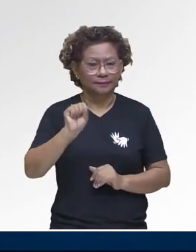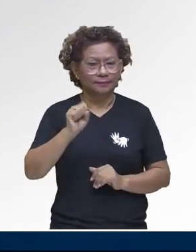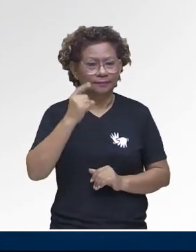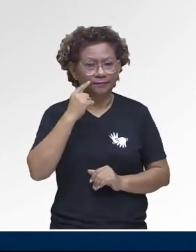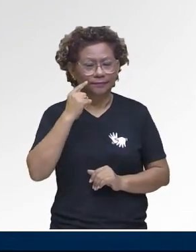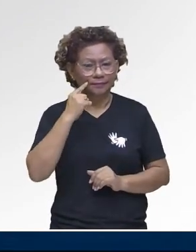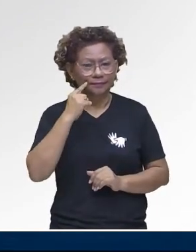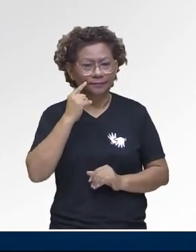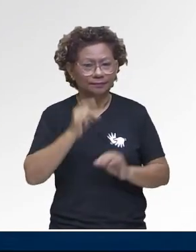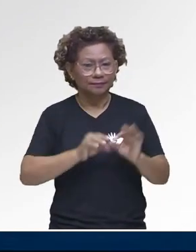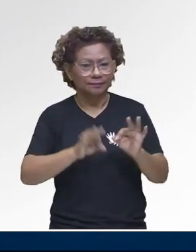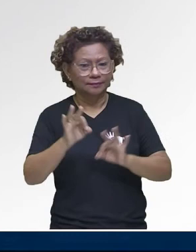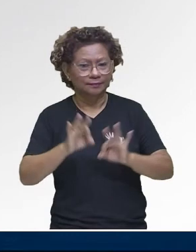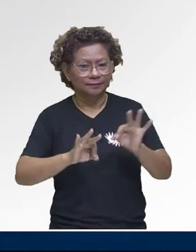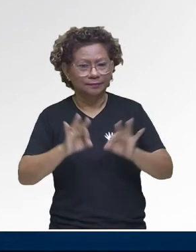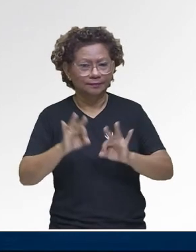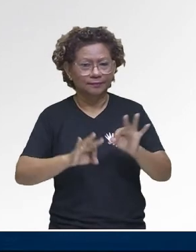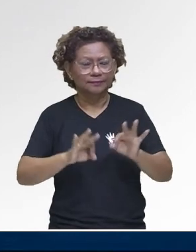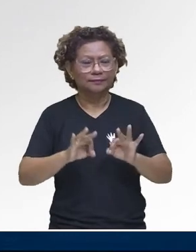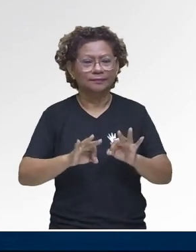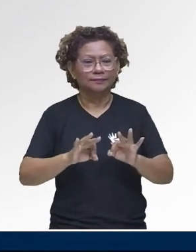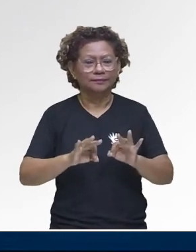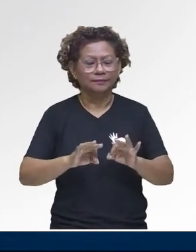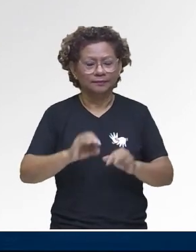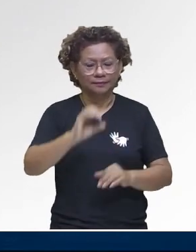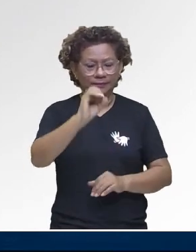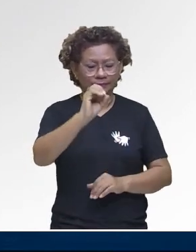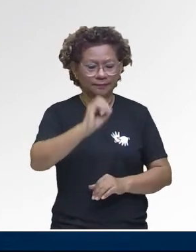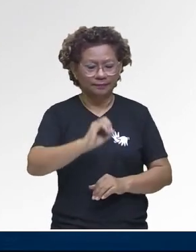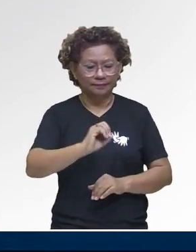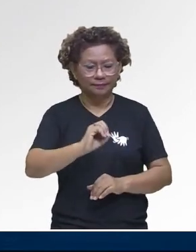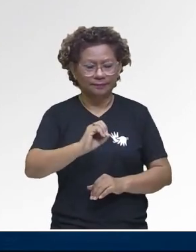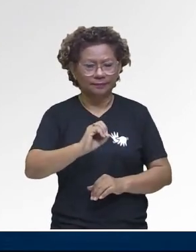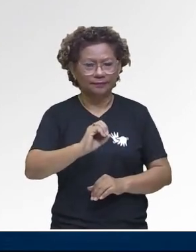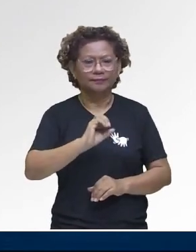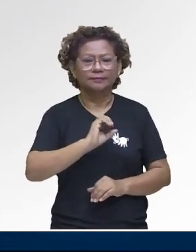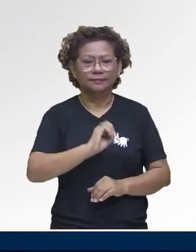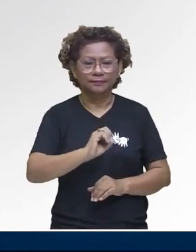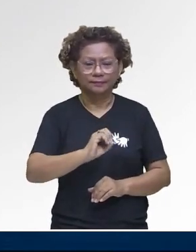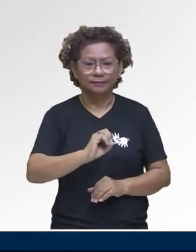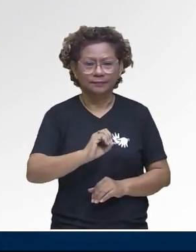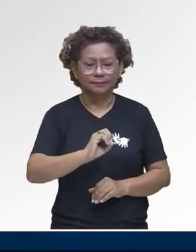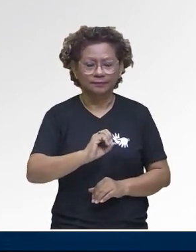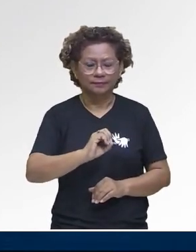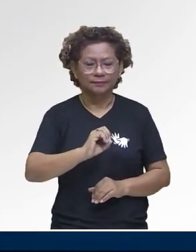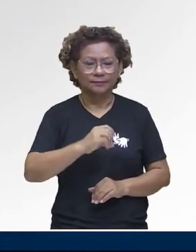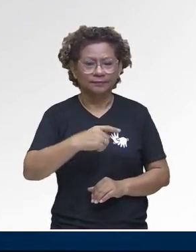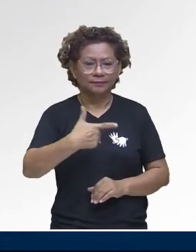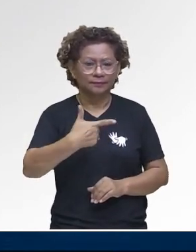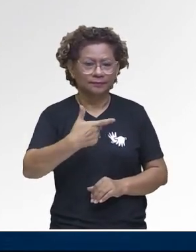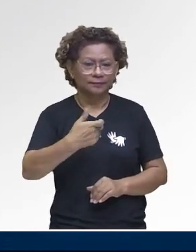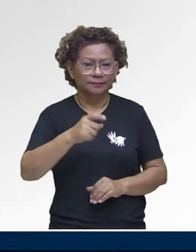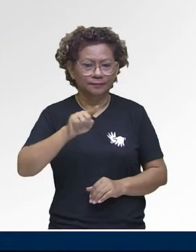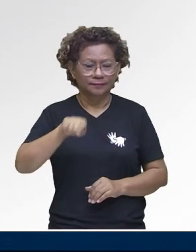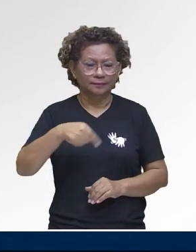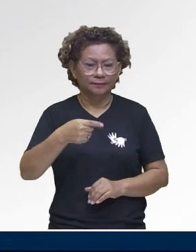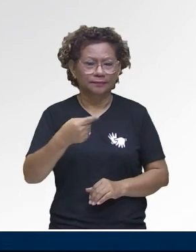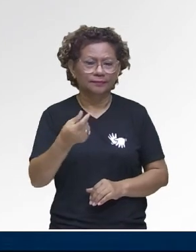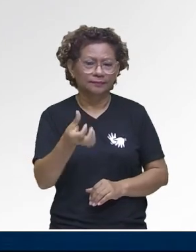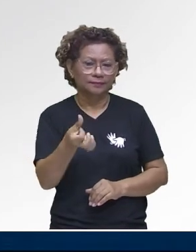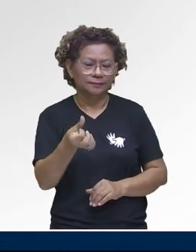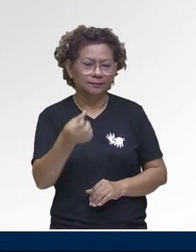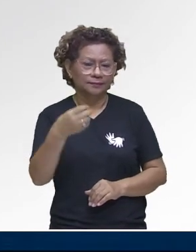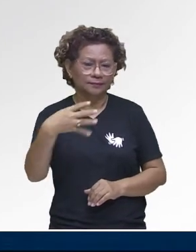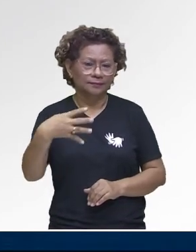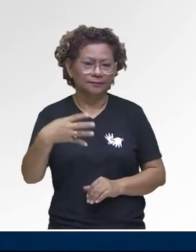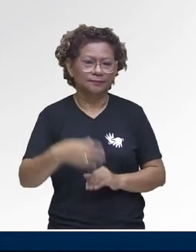1 menos 1, 0. Certo? A vírgula, não vou mudar o posicionamento,